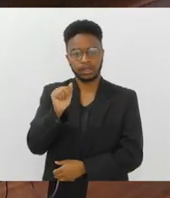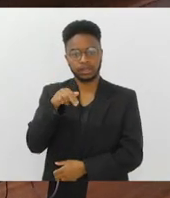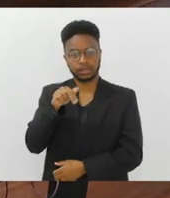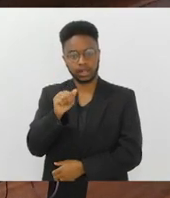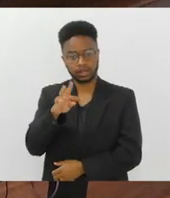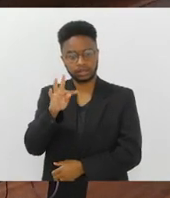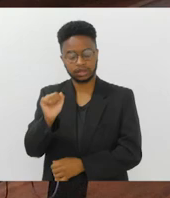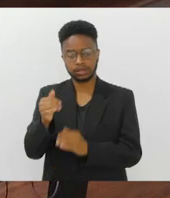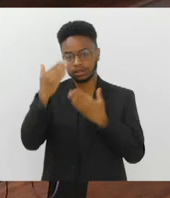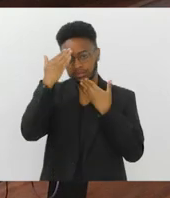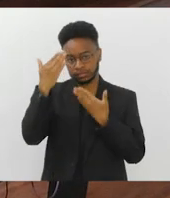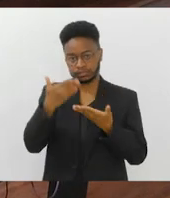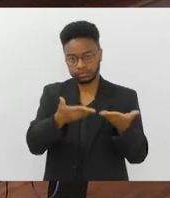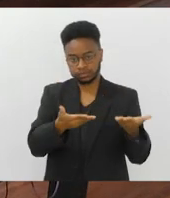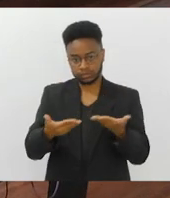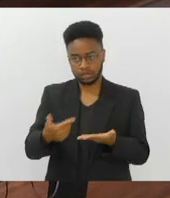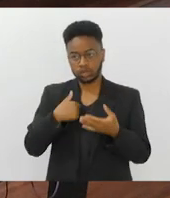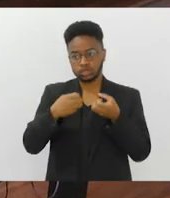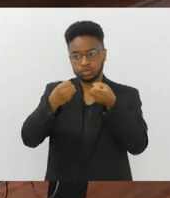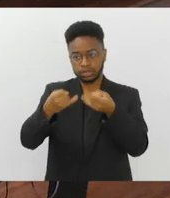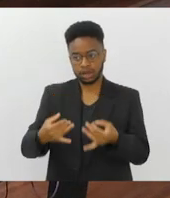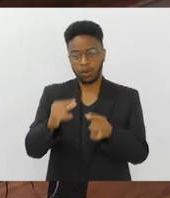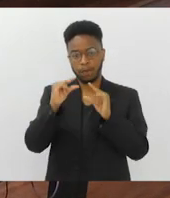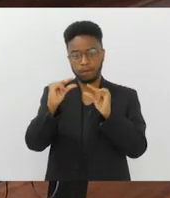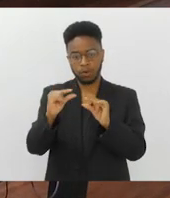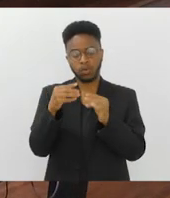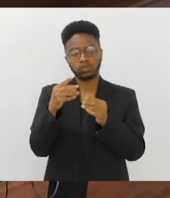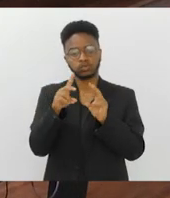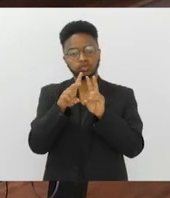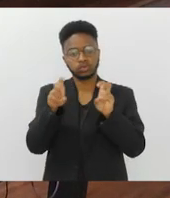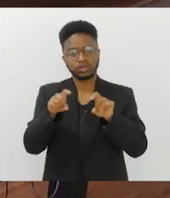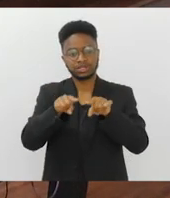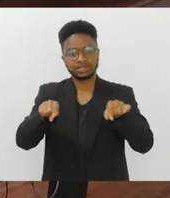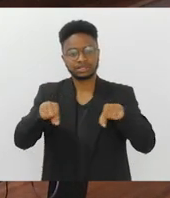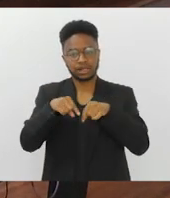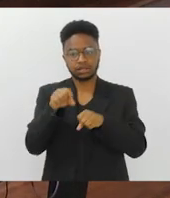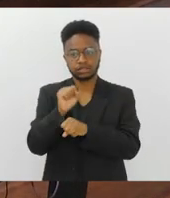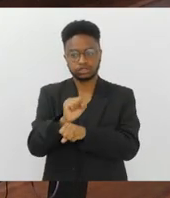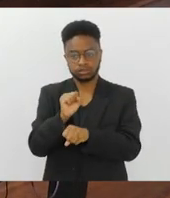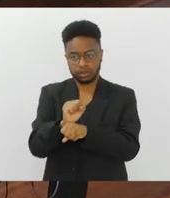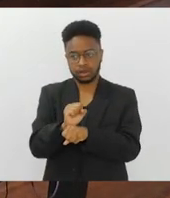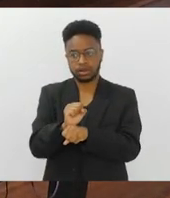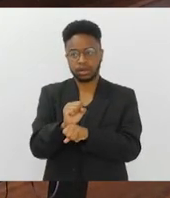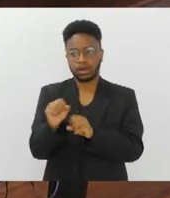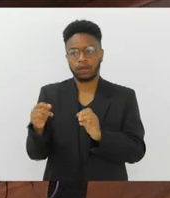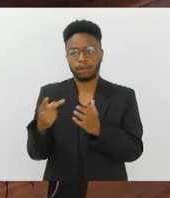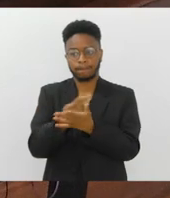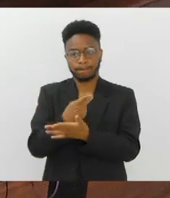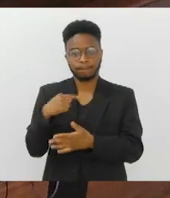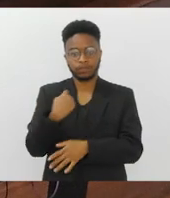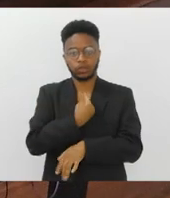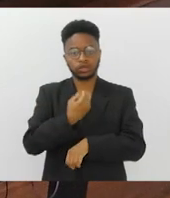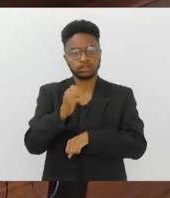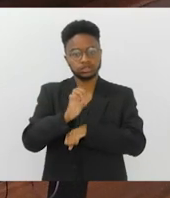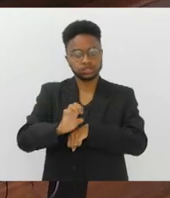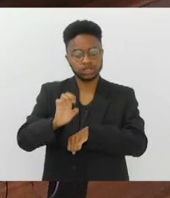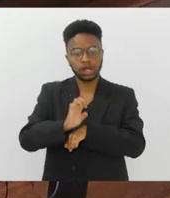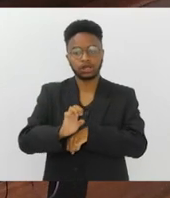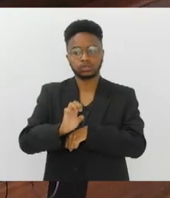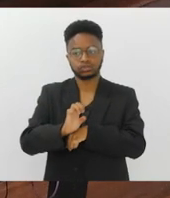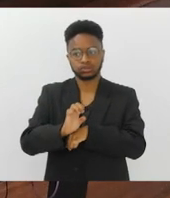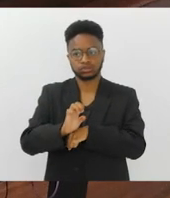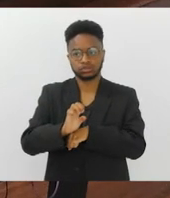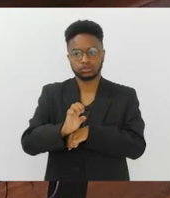agradecer o convite. Eu vim explicar um pouquinho mais sobre a sala de espera, que foi realizada na disciplina de estágio